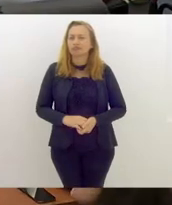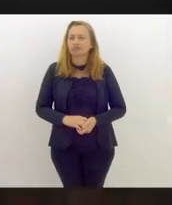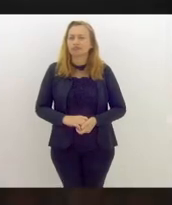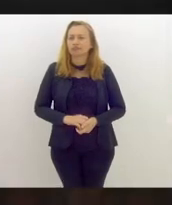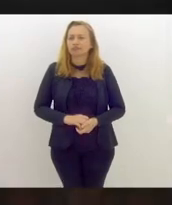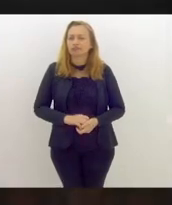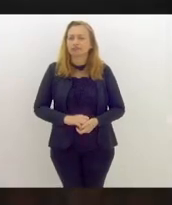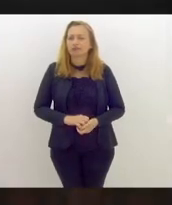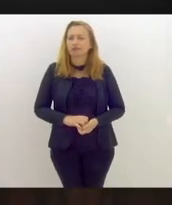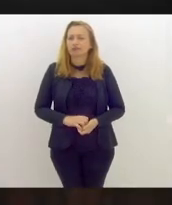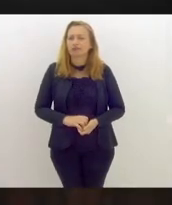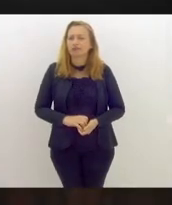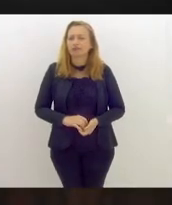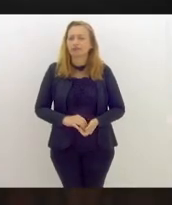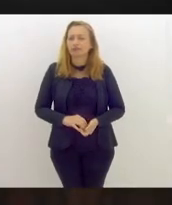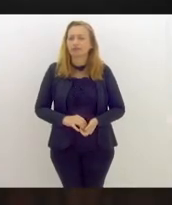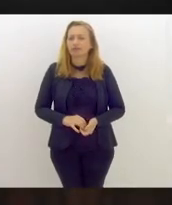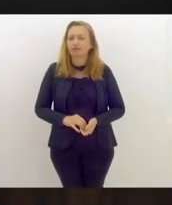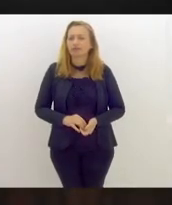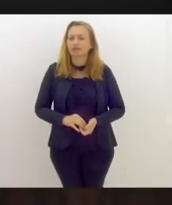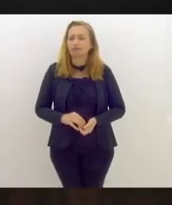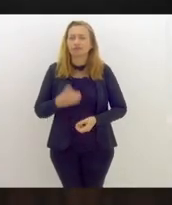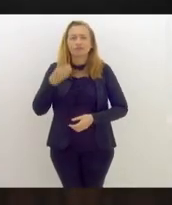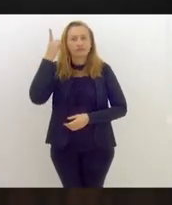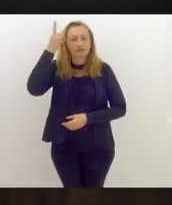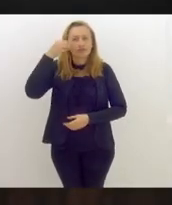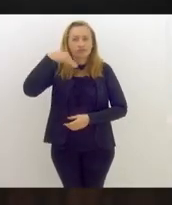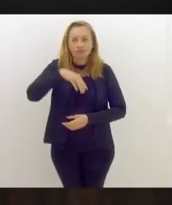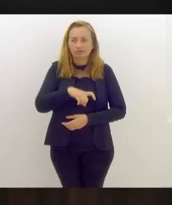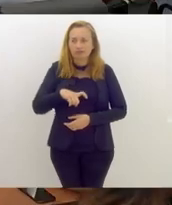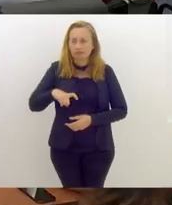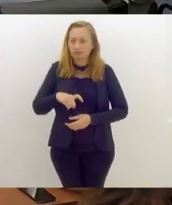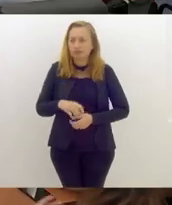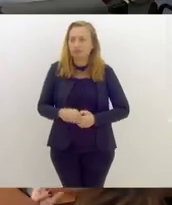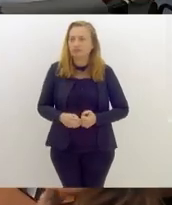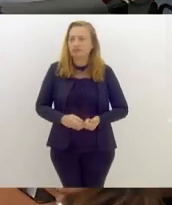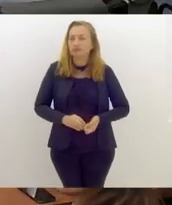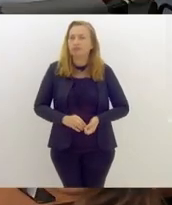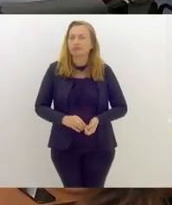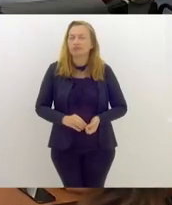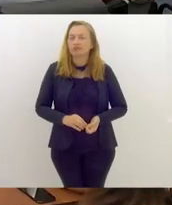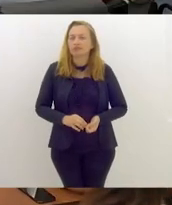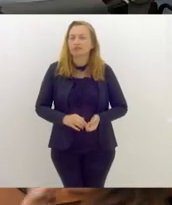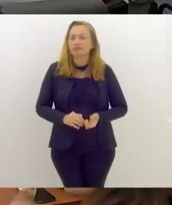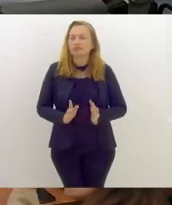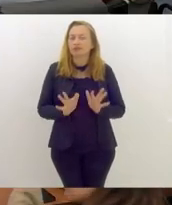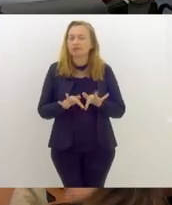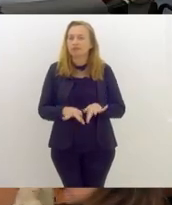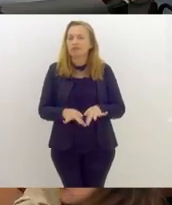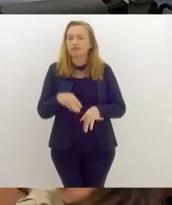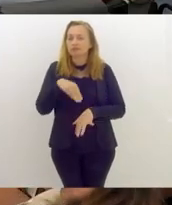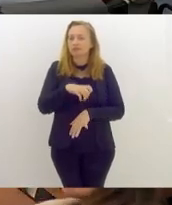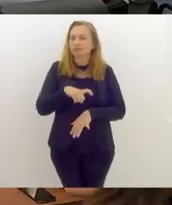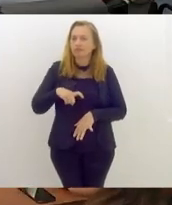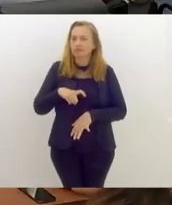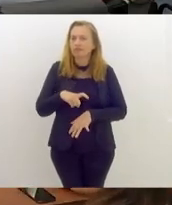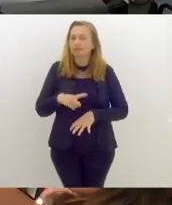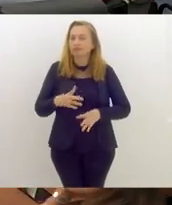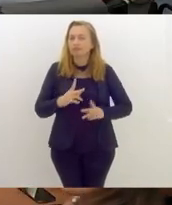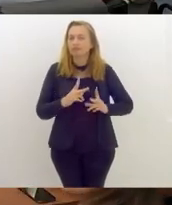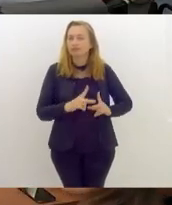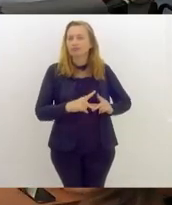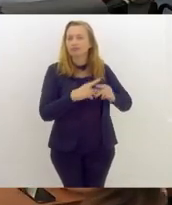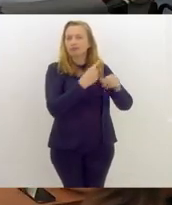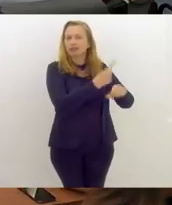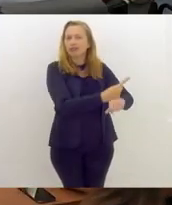com a palavra Deputado Max Lemos e ao término Max fazer a entrega da